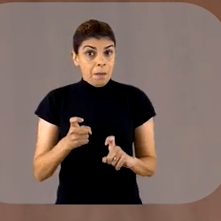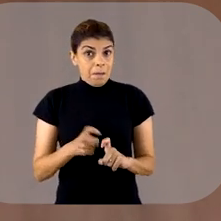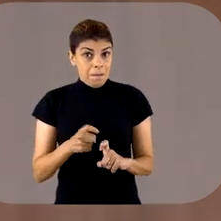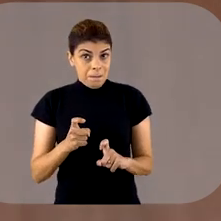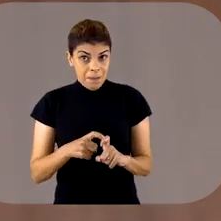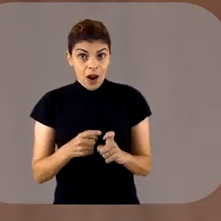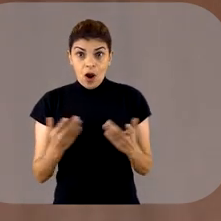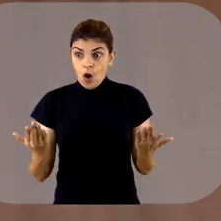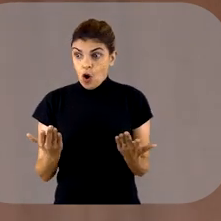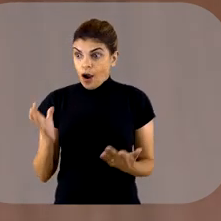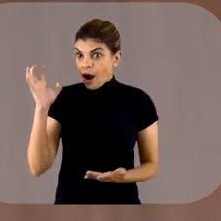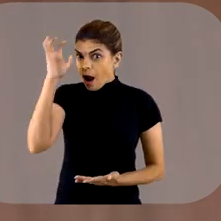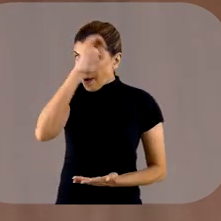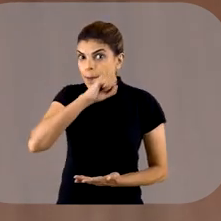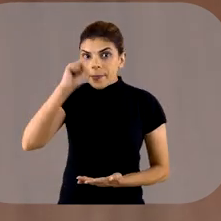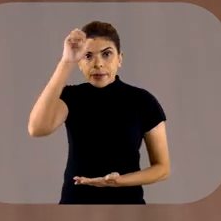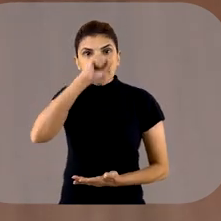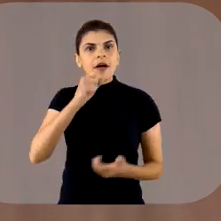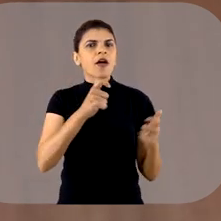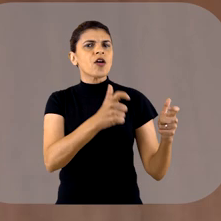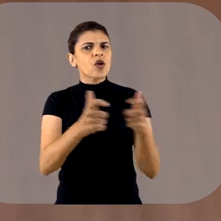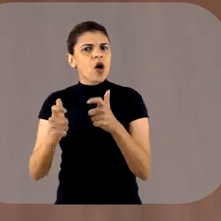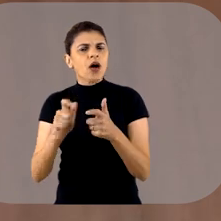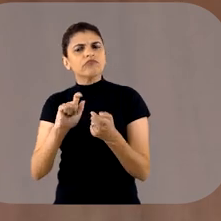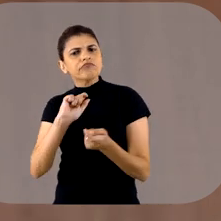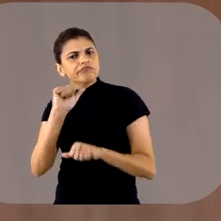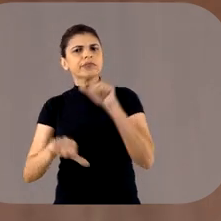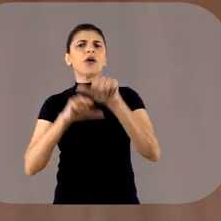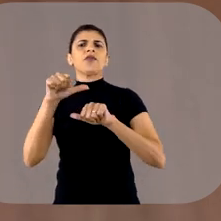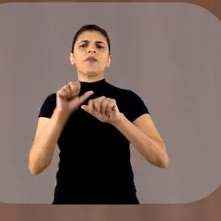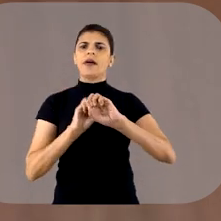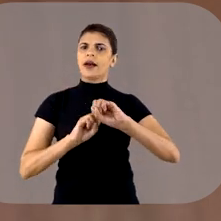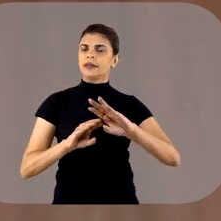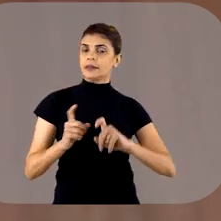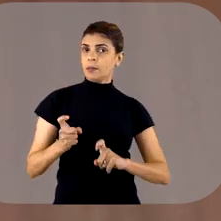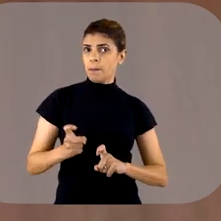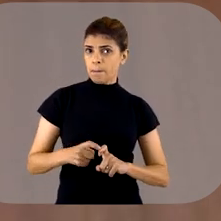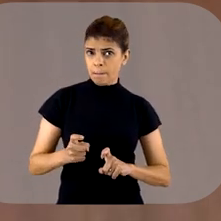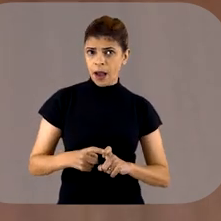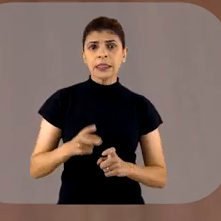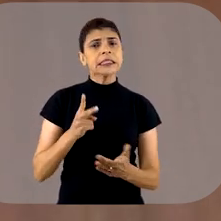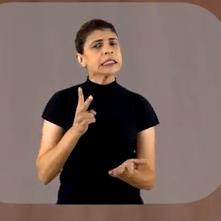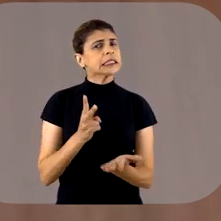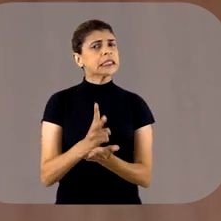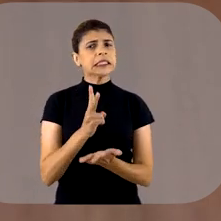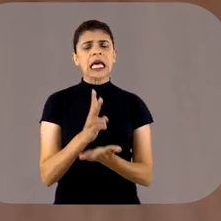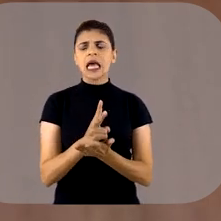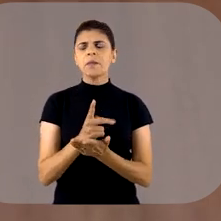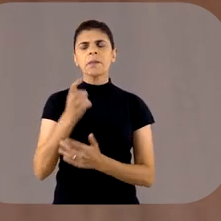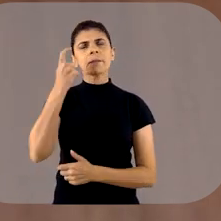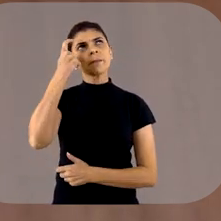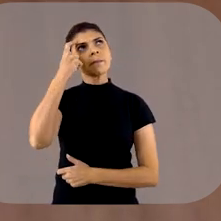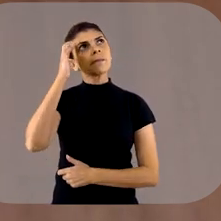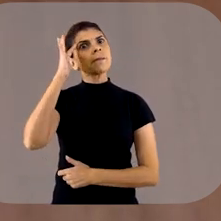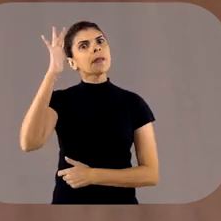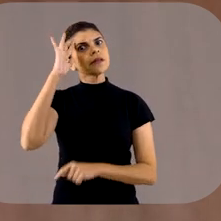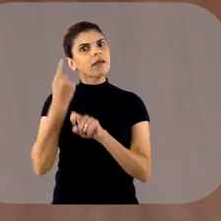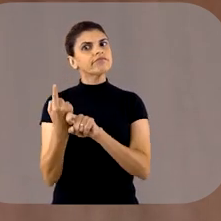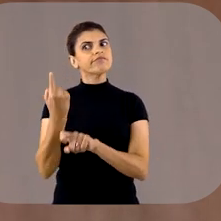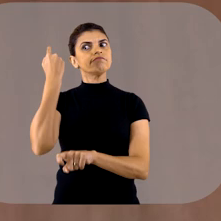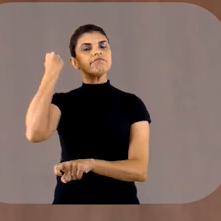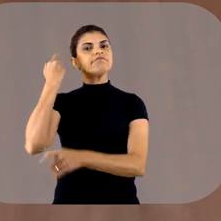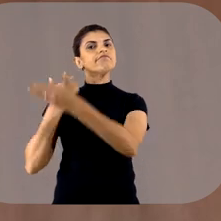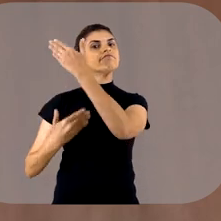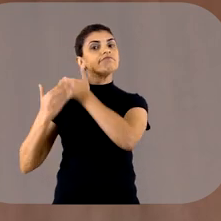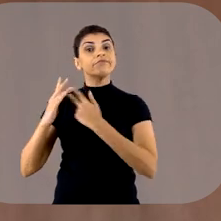médico dos cenários de aprendizado e das transformações desse ensino médico sempre é a colocar em cena os